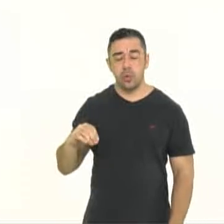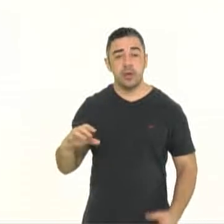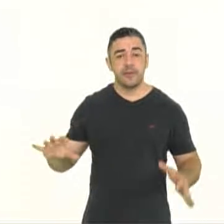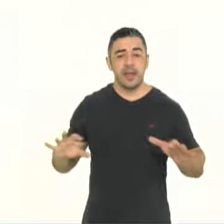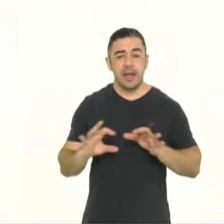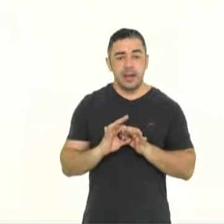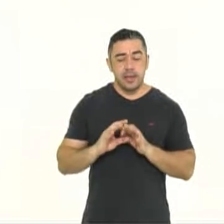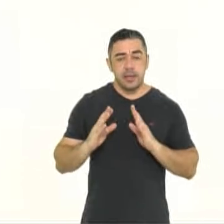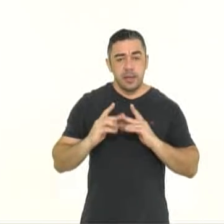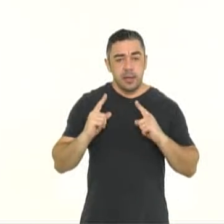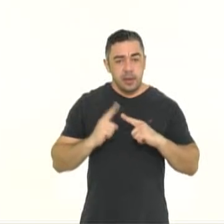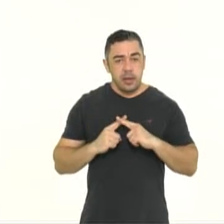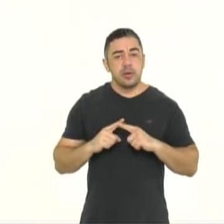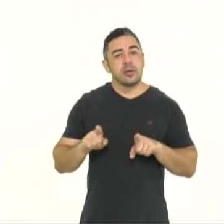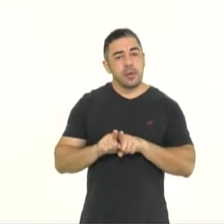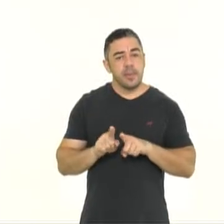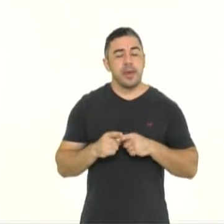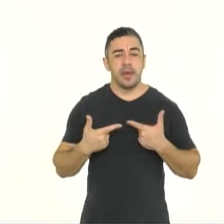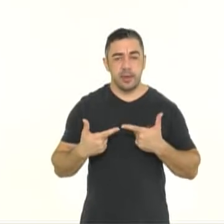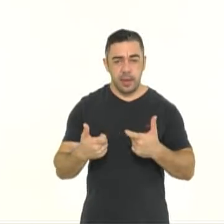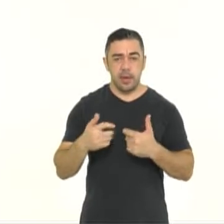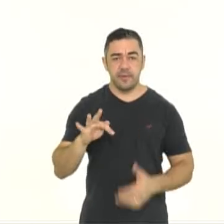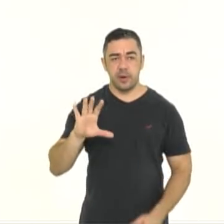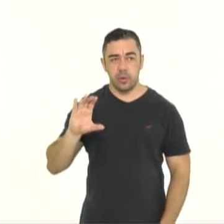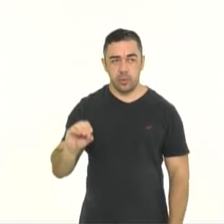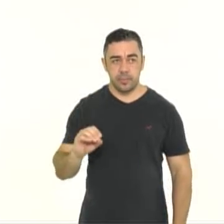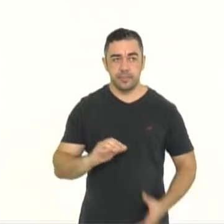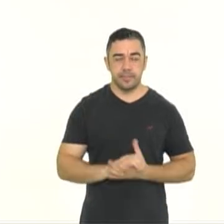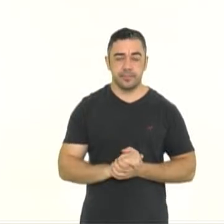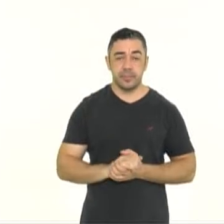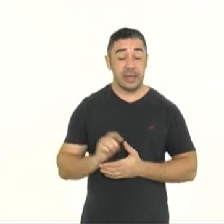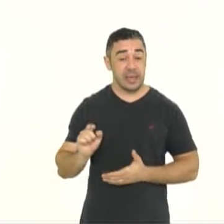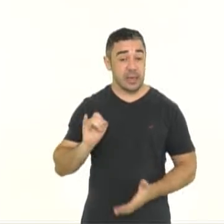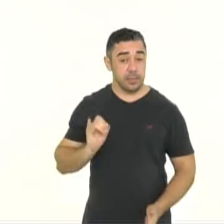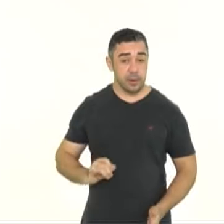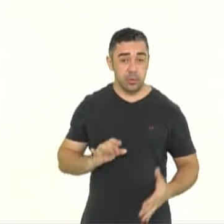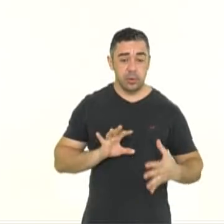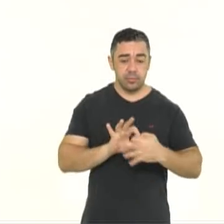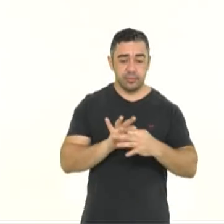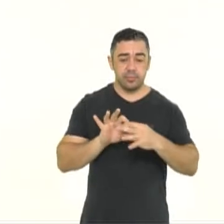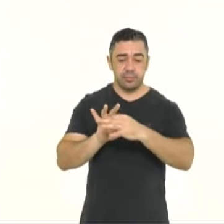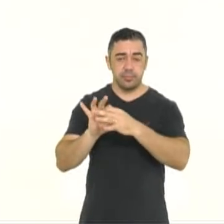à política guerreira dos francos. E quanto imperador, ele estreitava laços